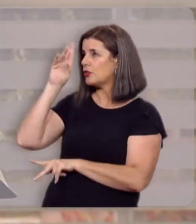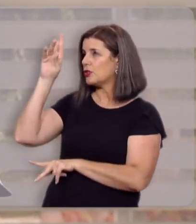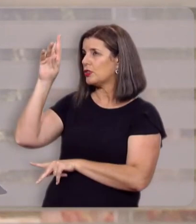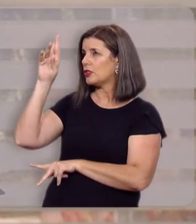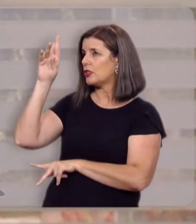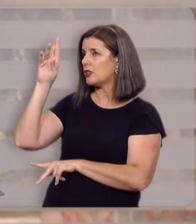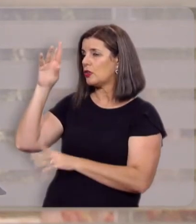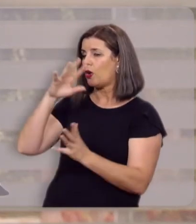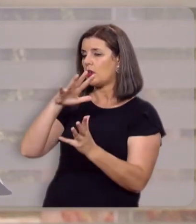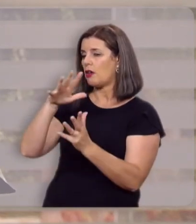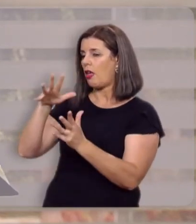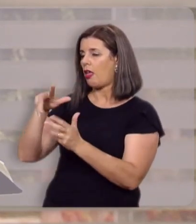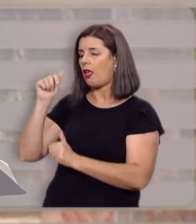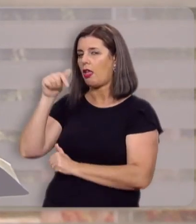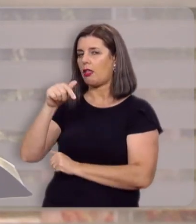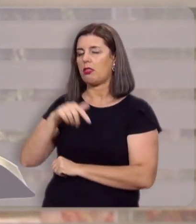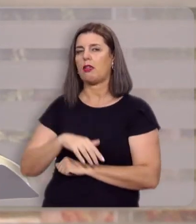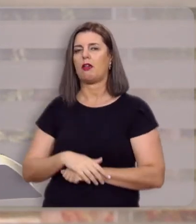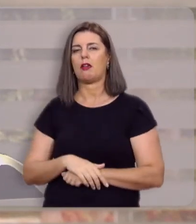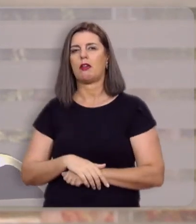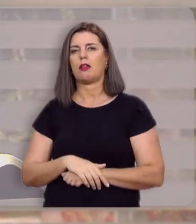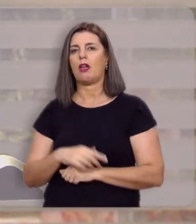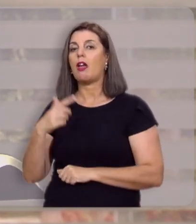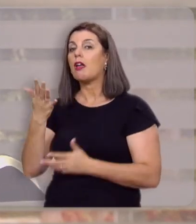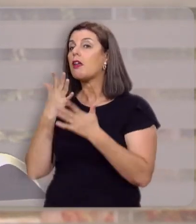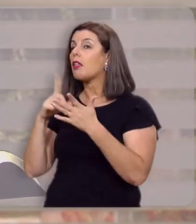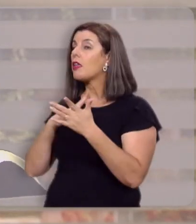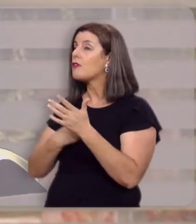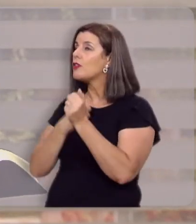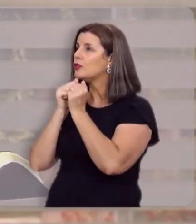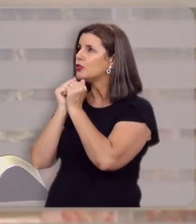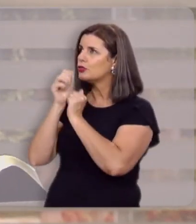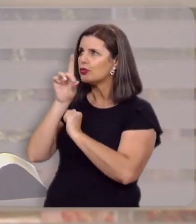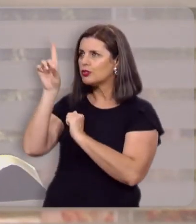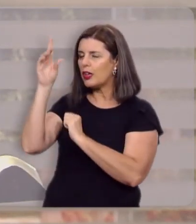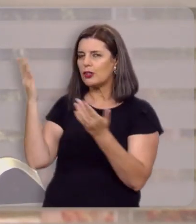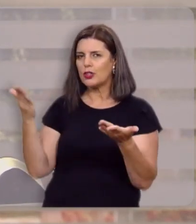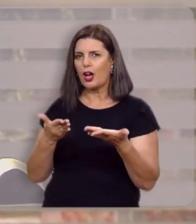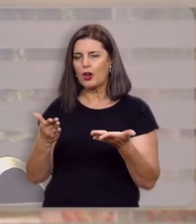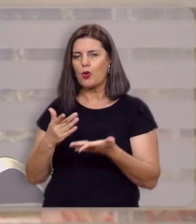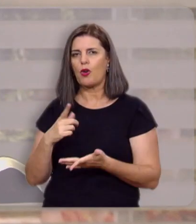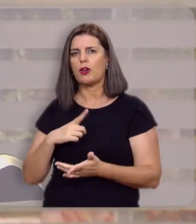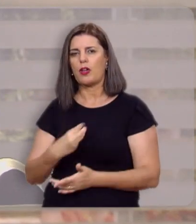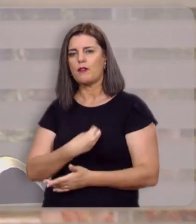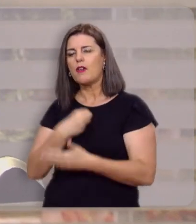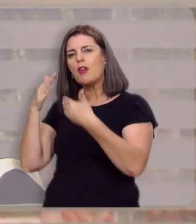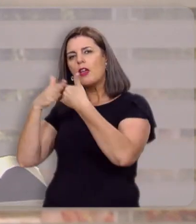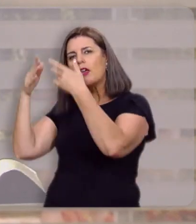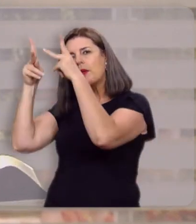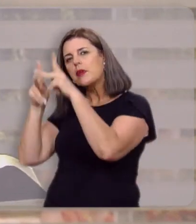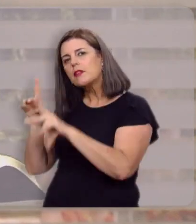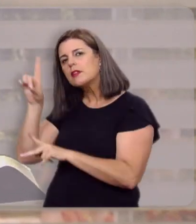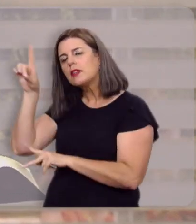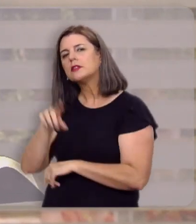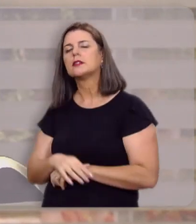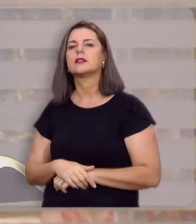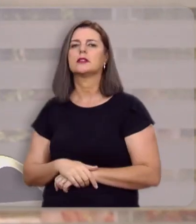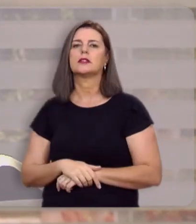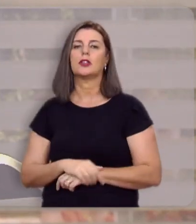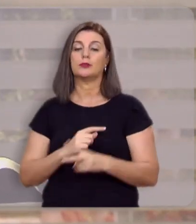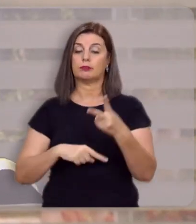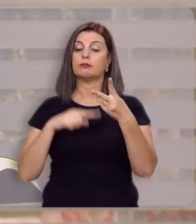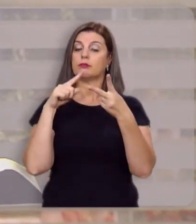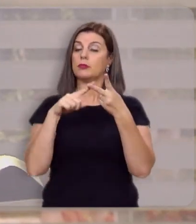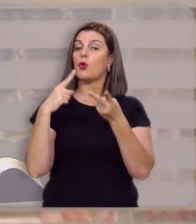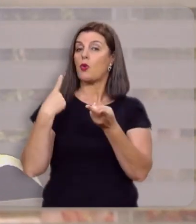Senhor na terra dos viventes. Ele quer andar com Deus agora. Ele quer viver na presença de Deus.